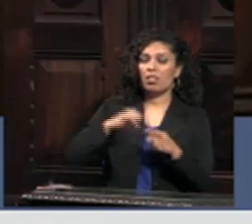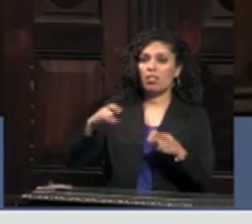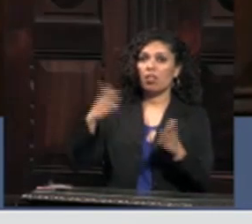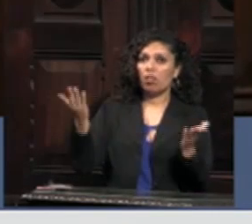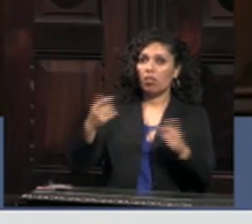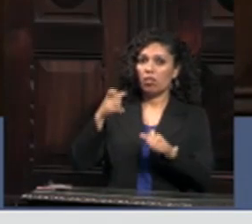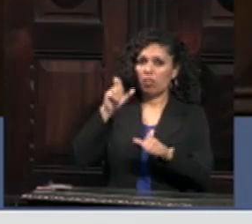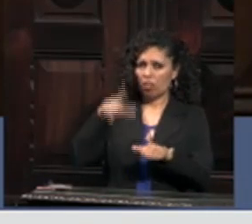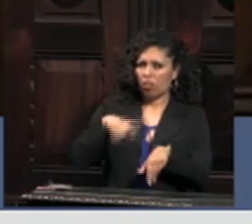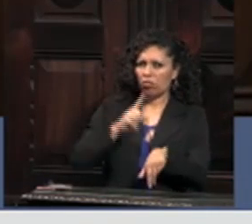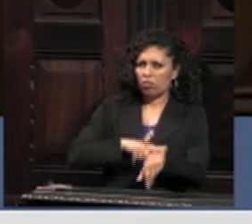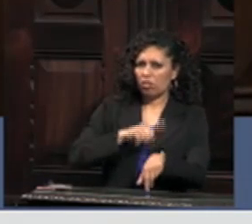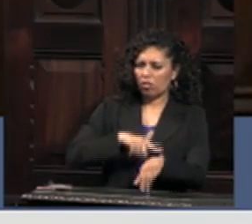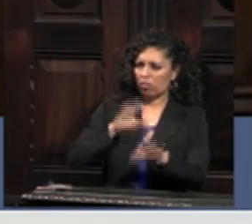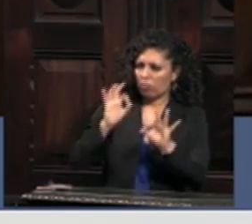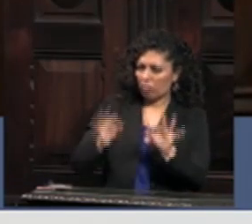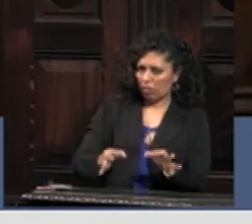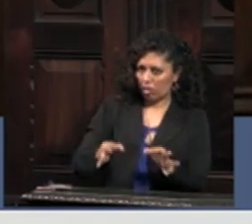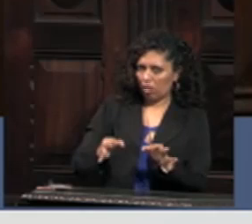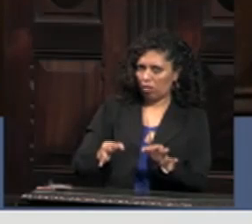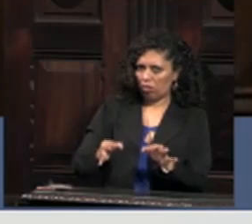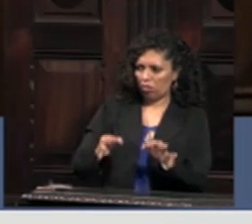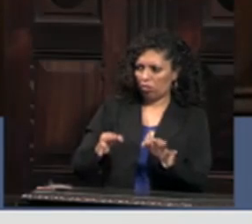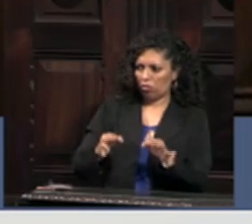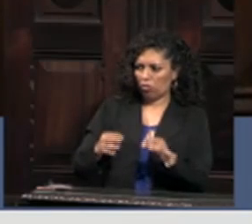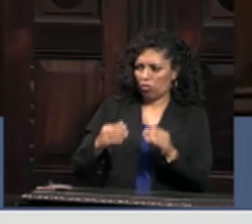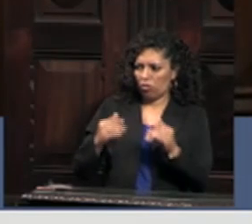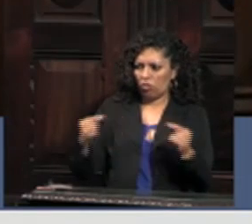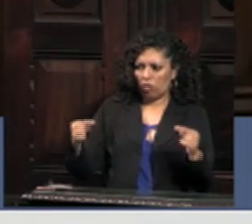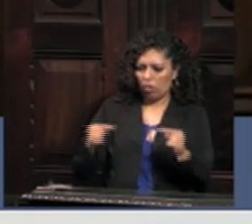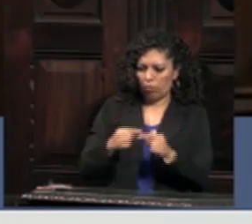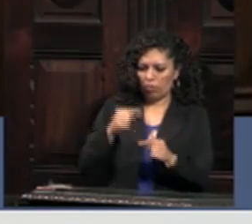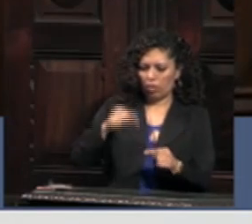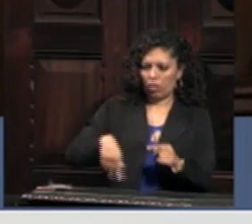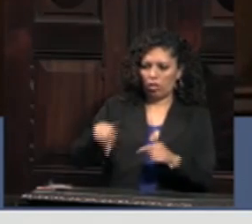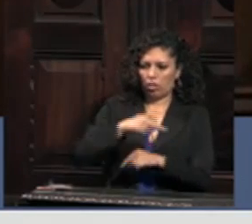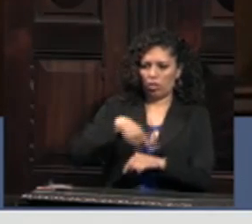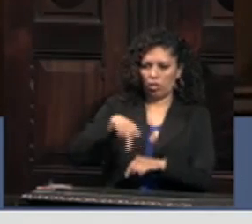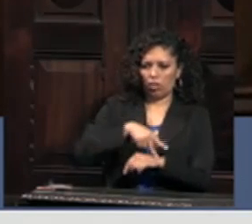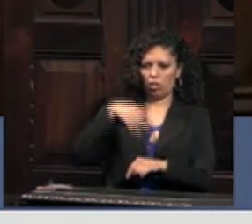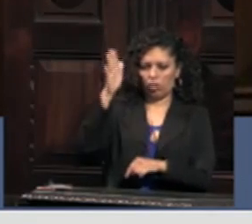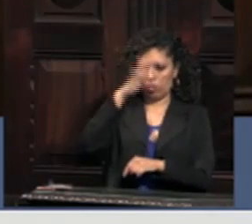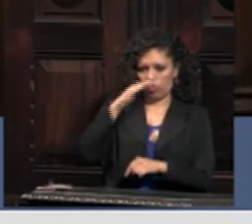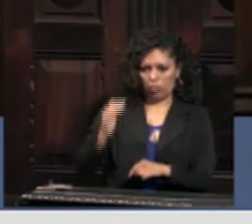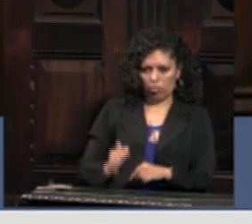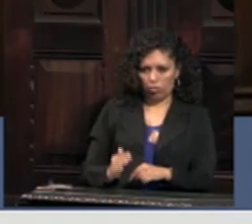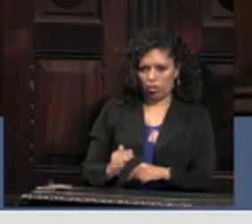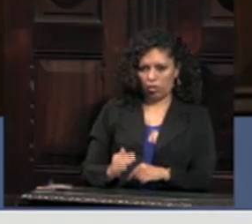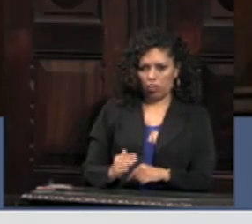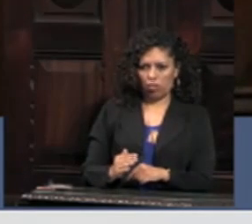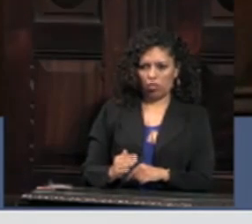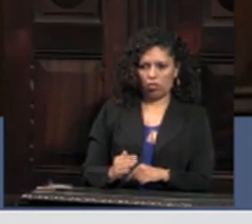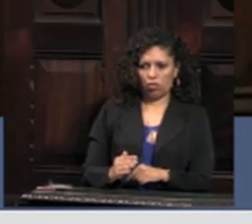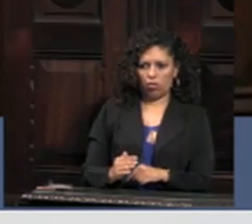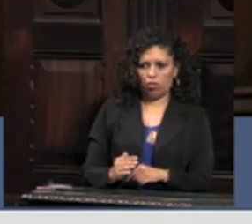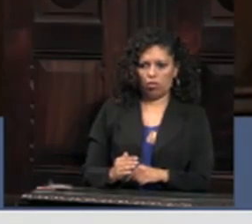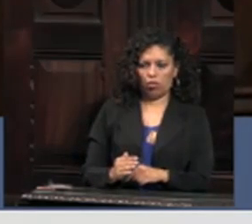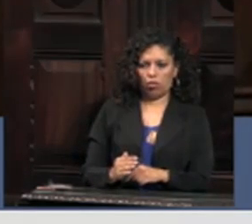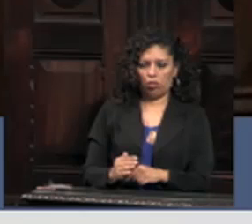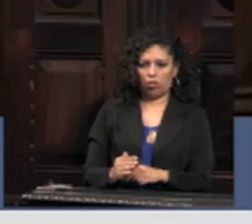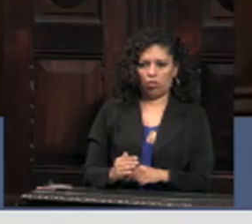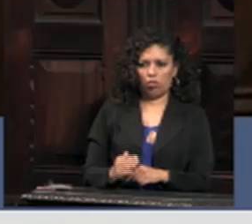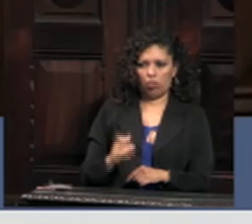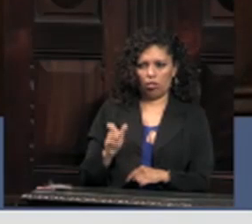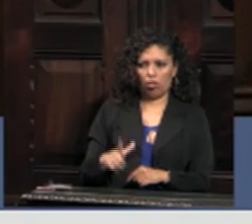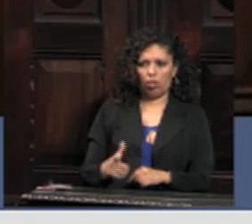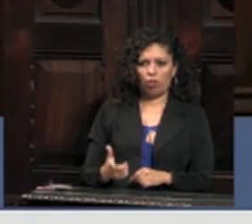se está na hora de nós implementarmos esse tipo de permissão de ação nos nossos hospitais